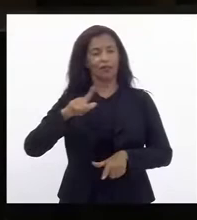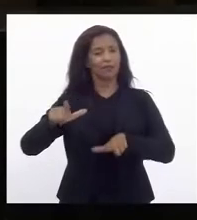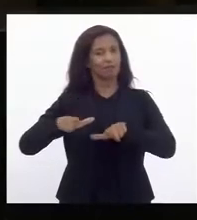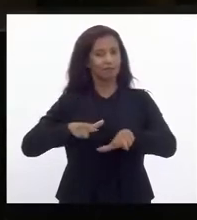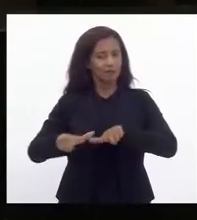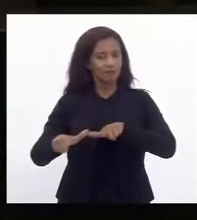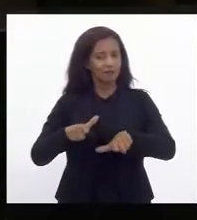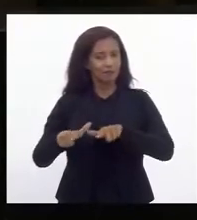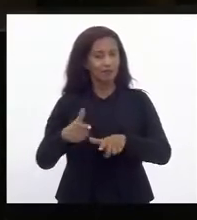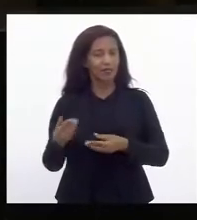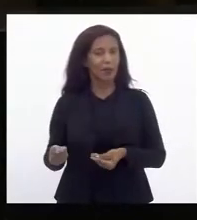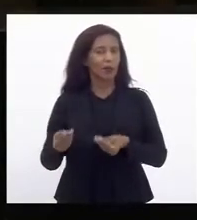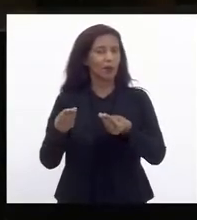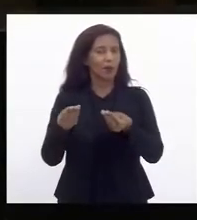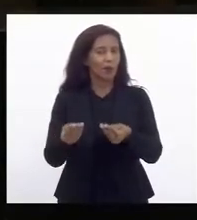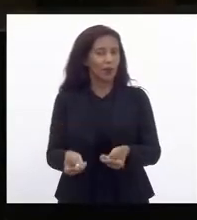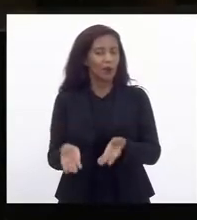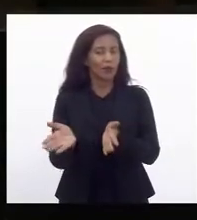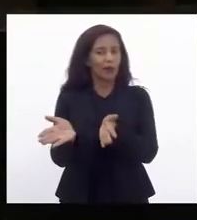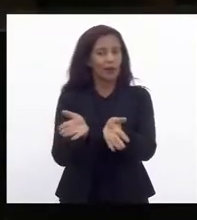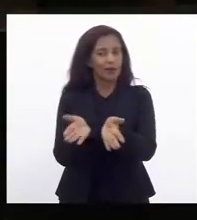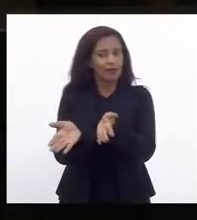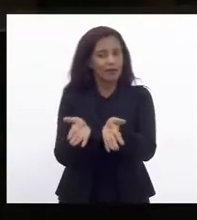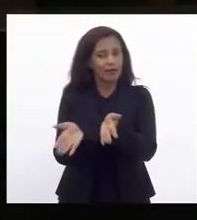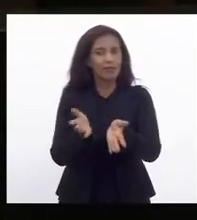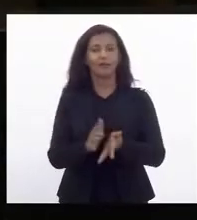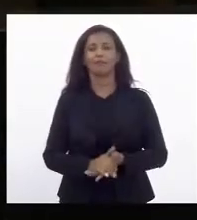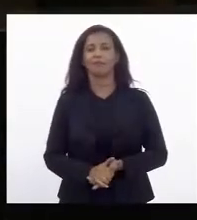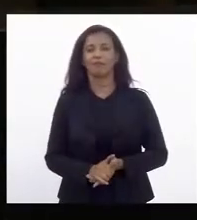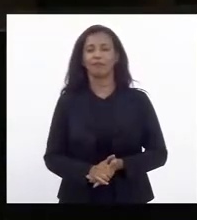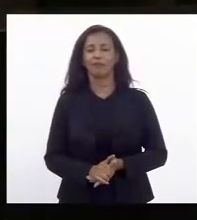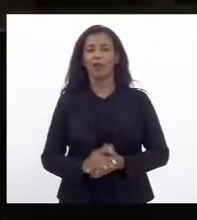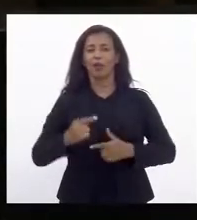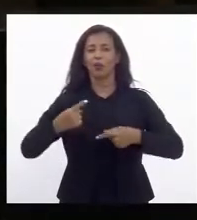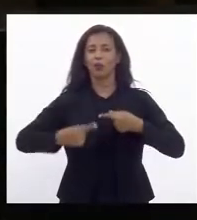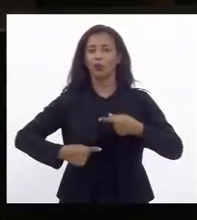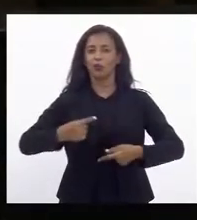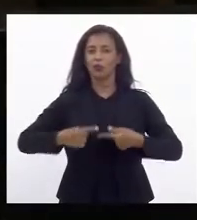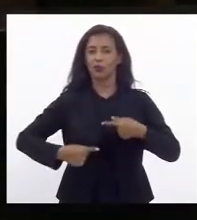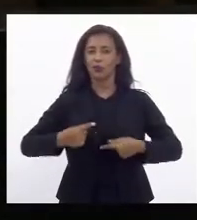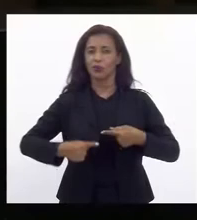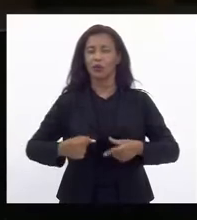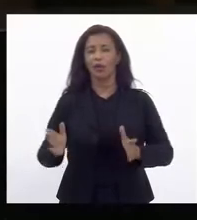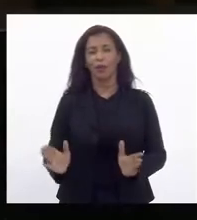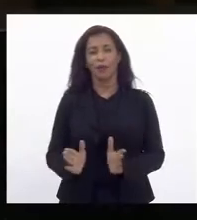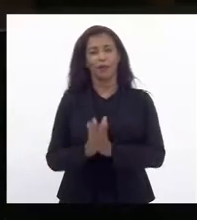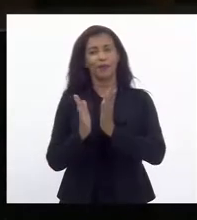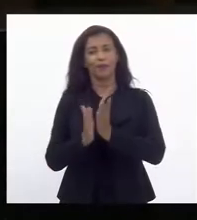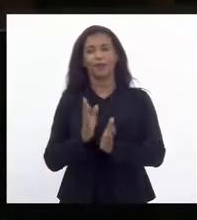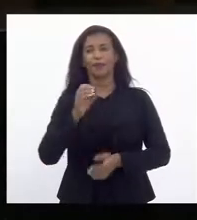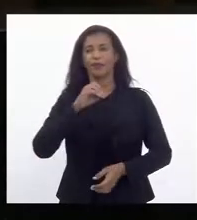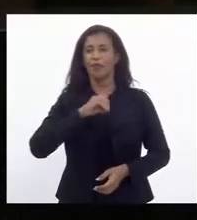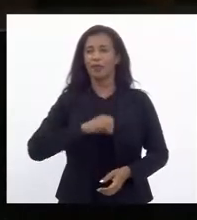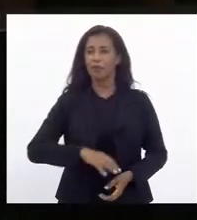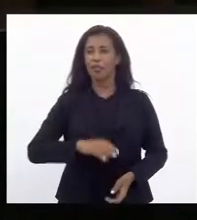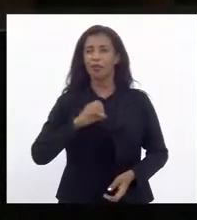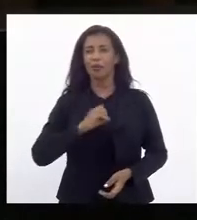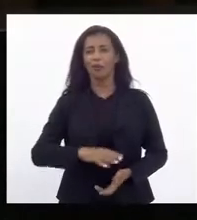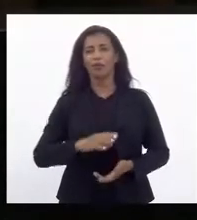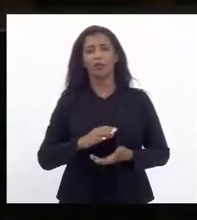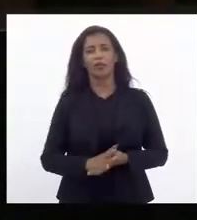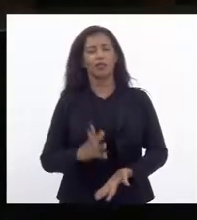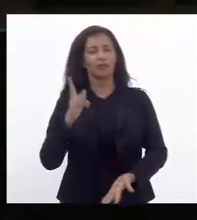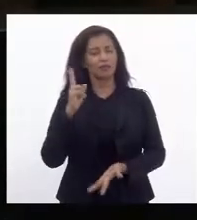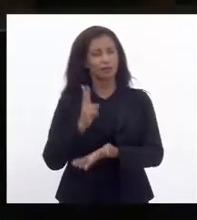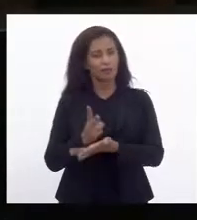trabalhado com a questão do acesso ao debate à pobreza menstrual, um debate que